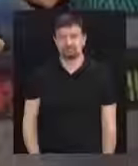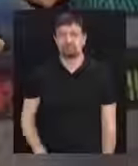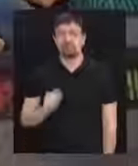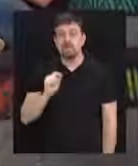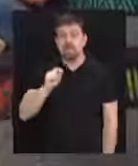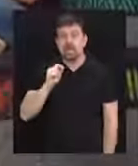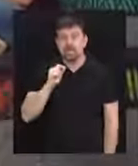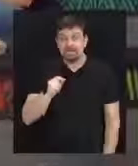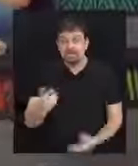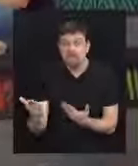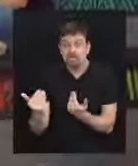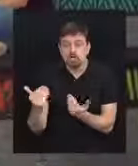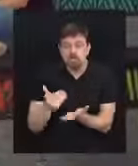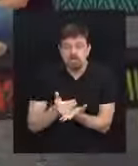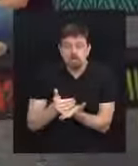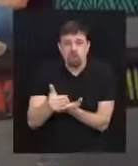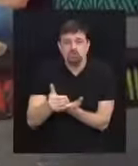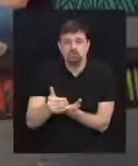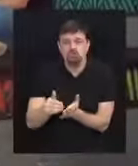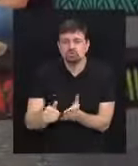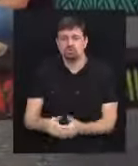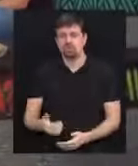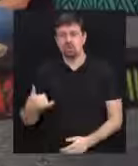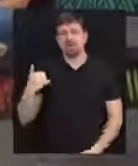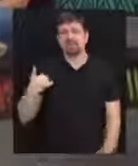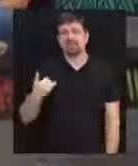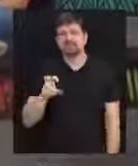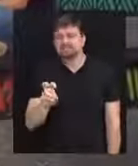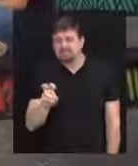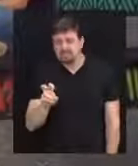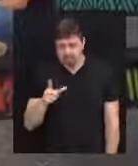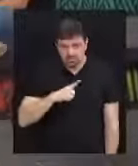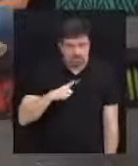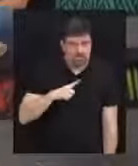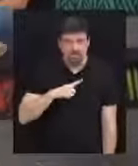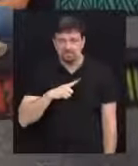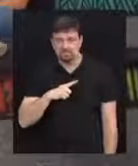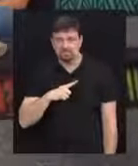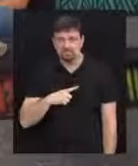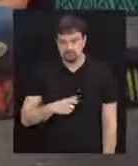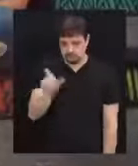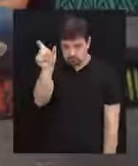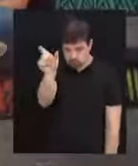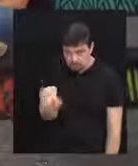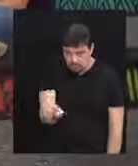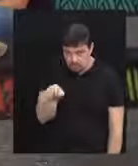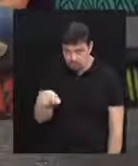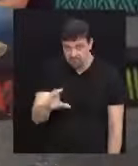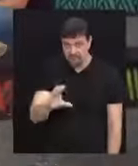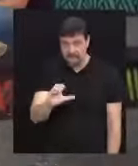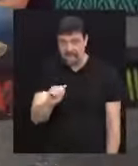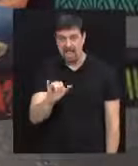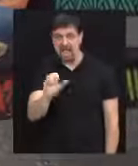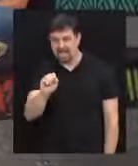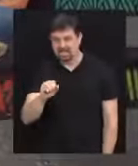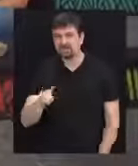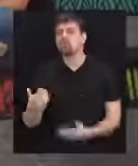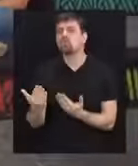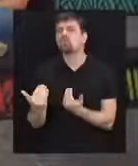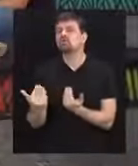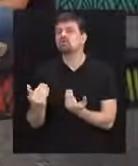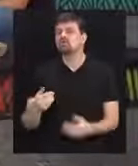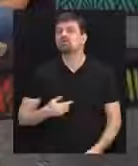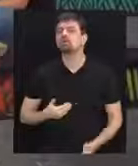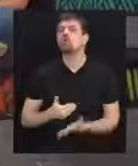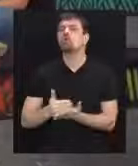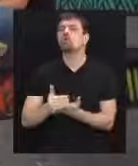Quem começou a andar de skate aqui mais novo aqui? Ah, comecei com 5 anos, comecei com 6 anos, tem? Foi você, né? Você é mais novo daqui, né? É? Com